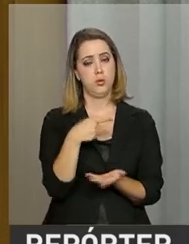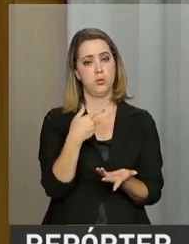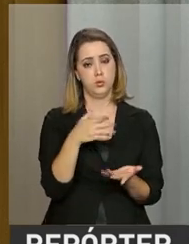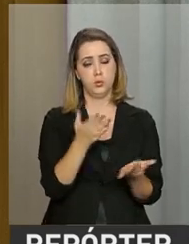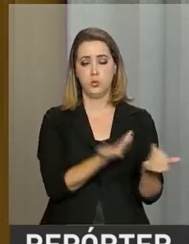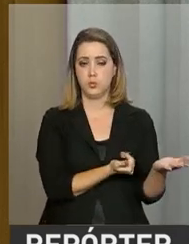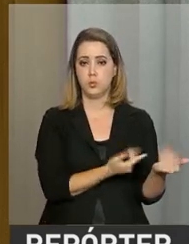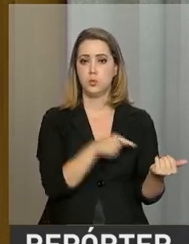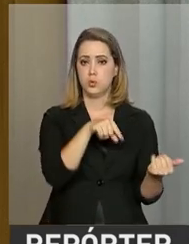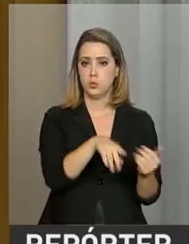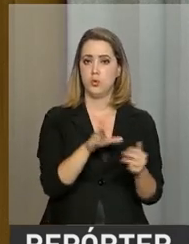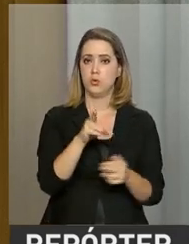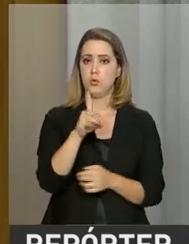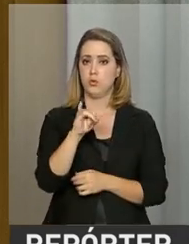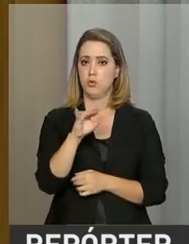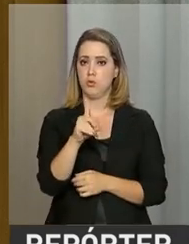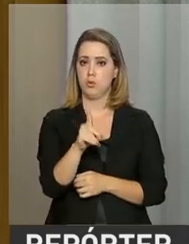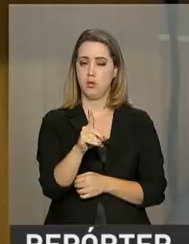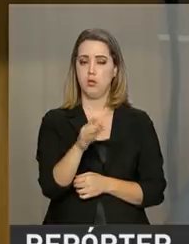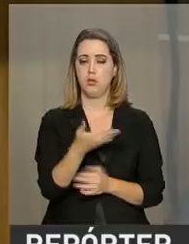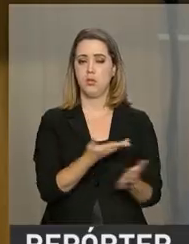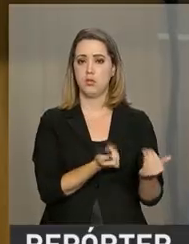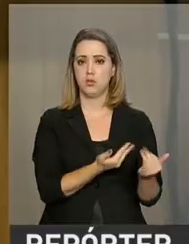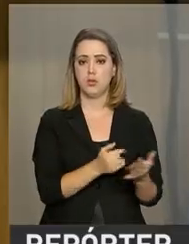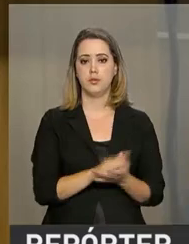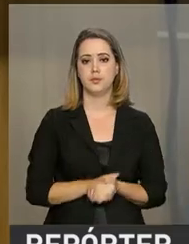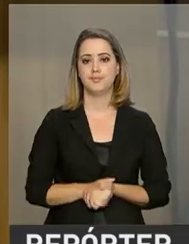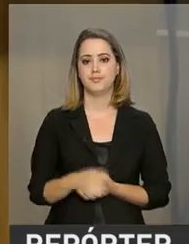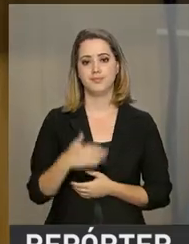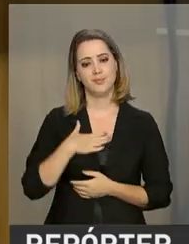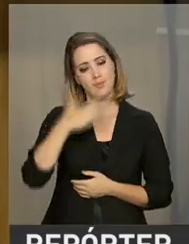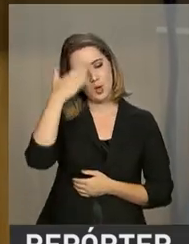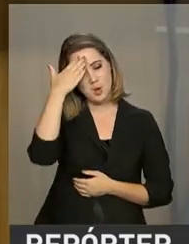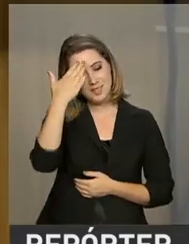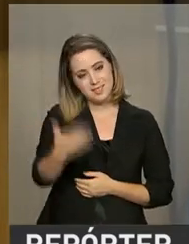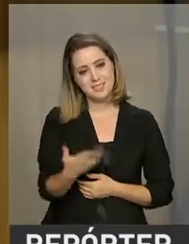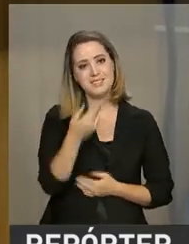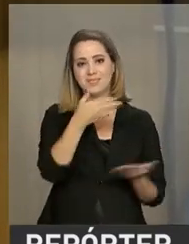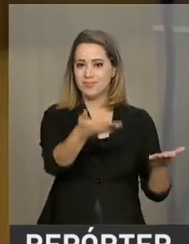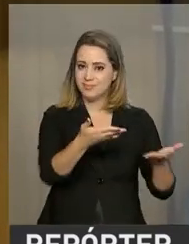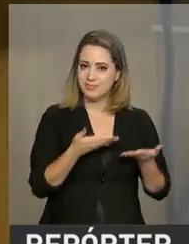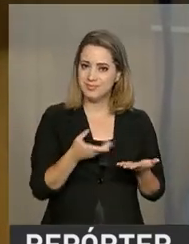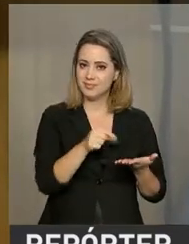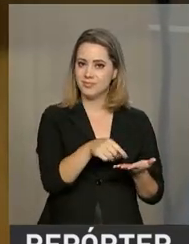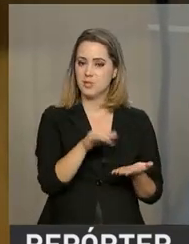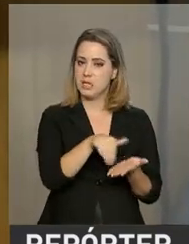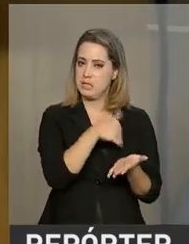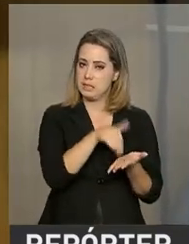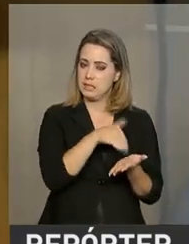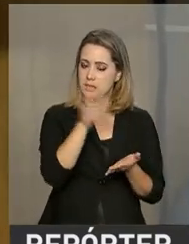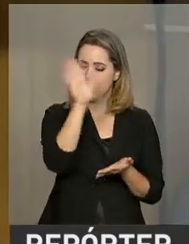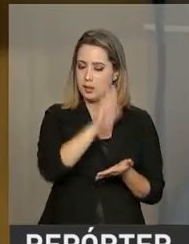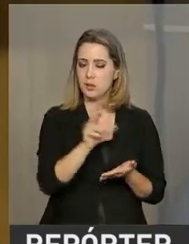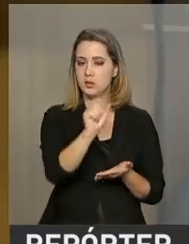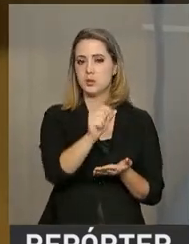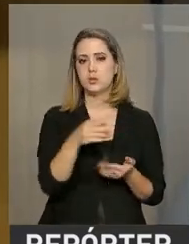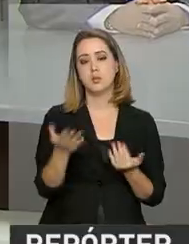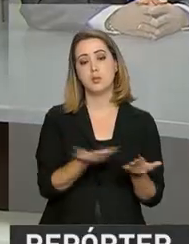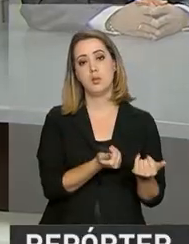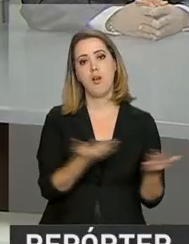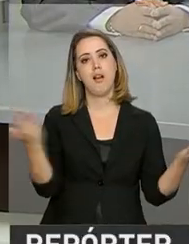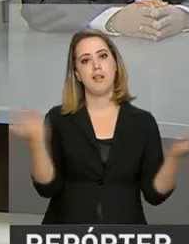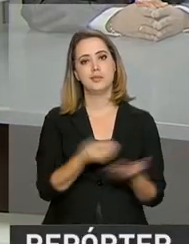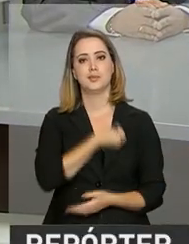esses jovens que t o ID jovem nós agradecemos então a presença do secretário Nacional de juventude Assis filho ao vivo aqui no